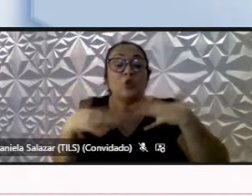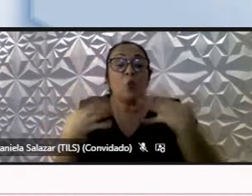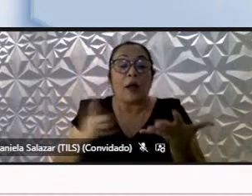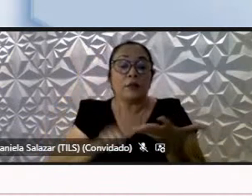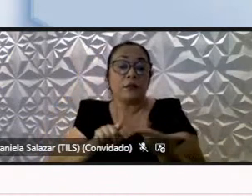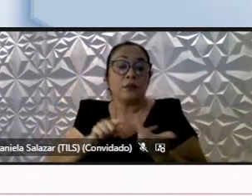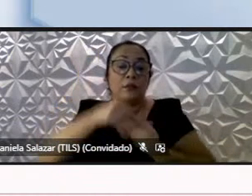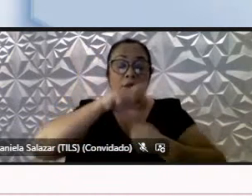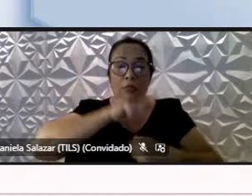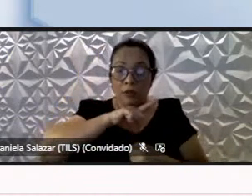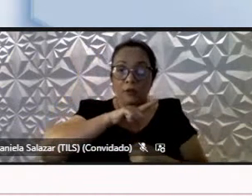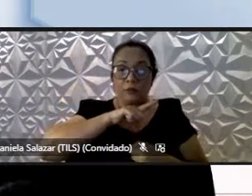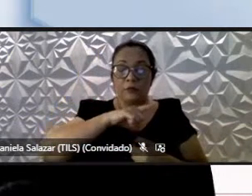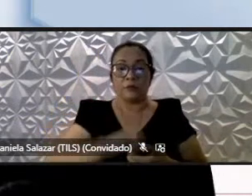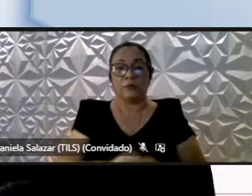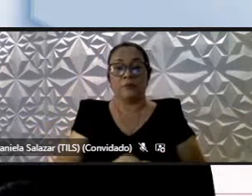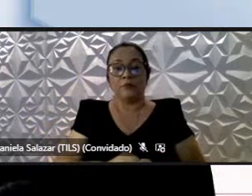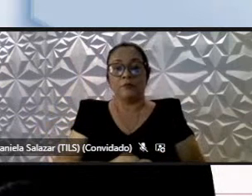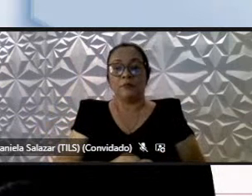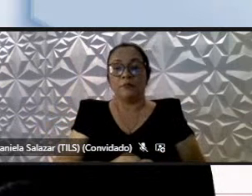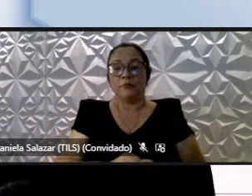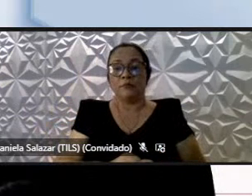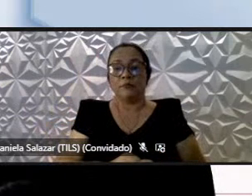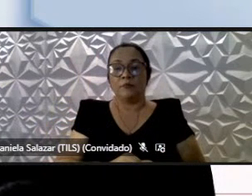Okay, next slide.